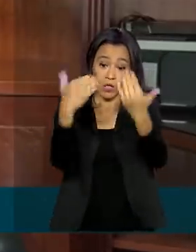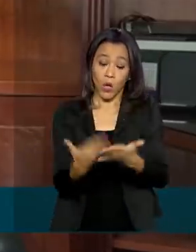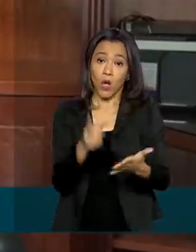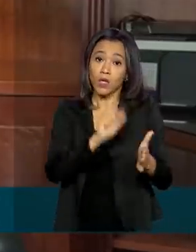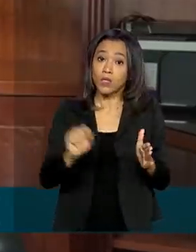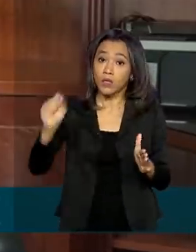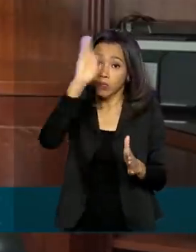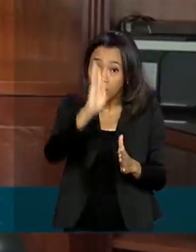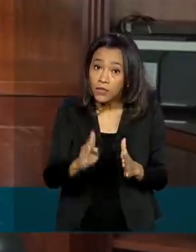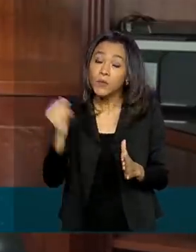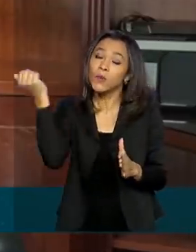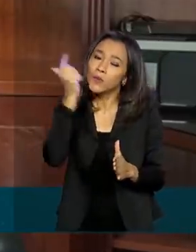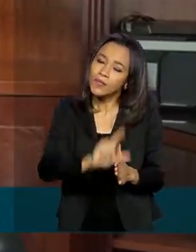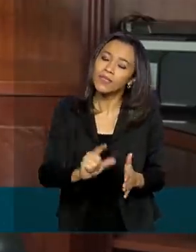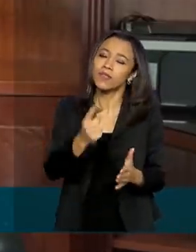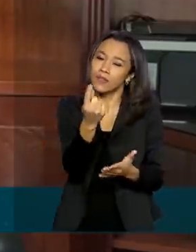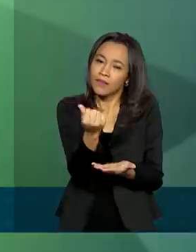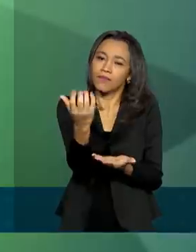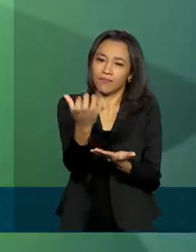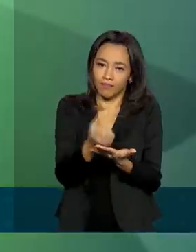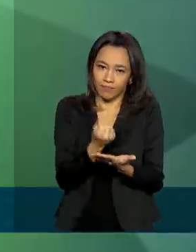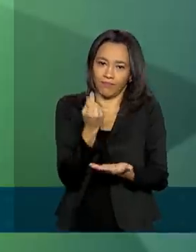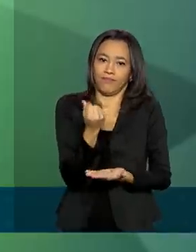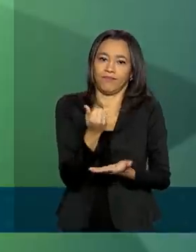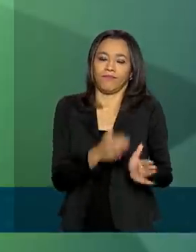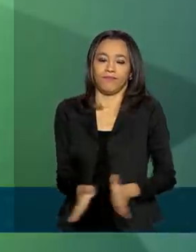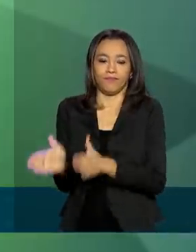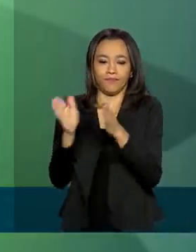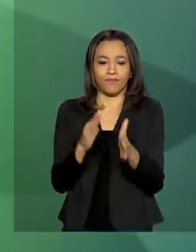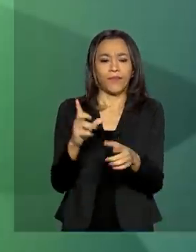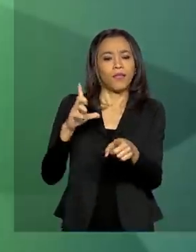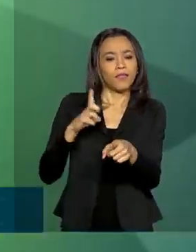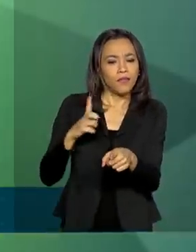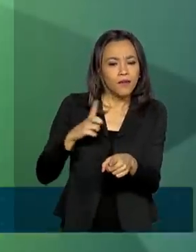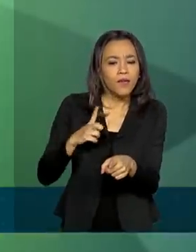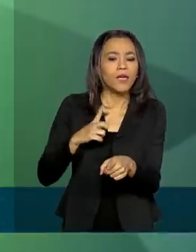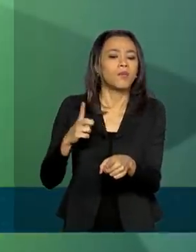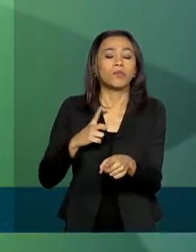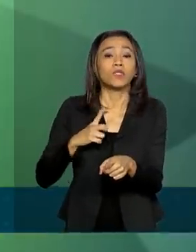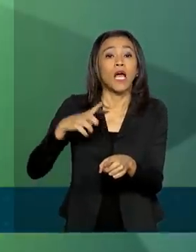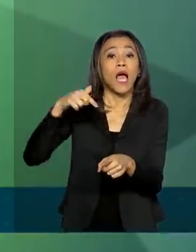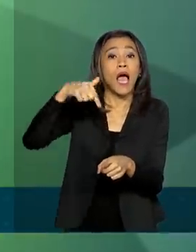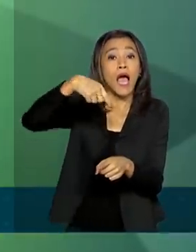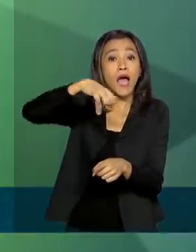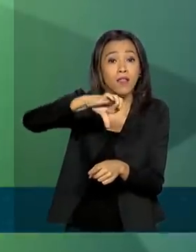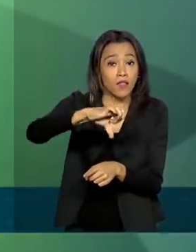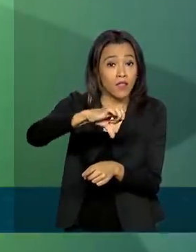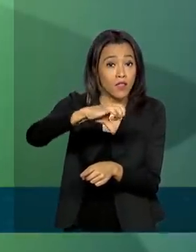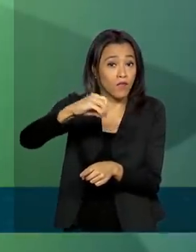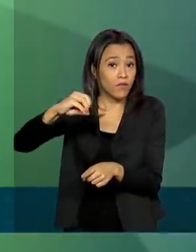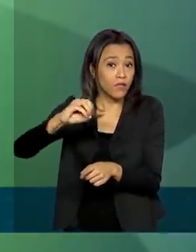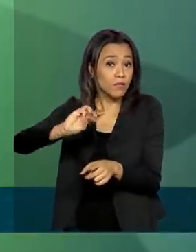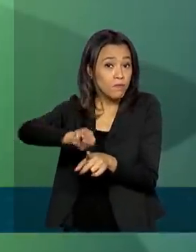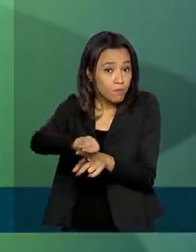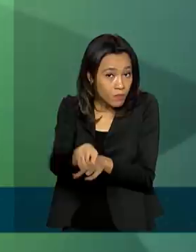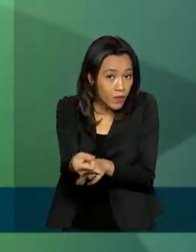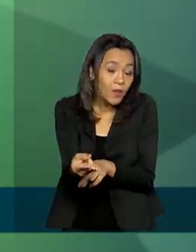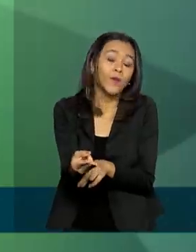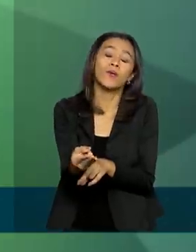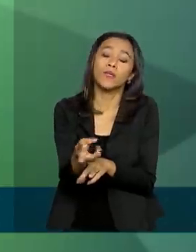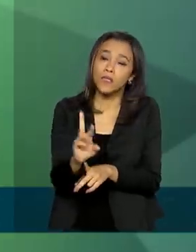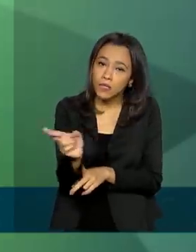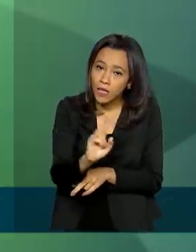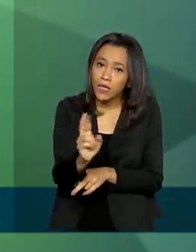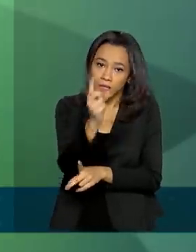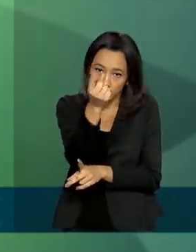sejam contempladas com esses recursos. Ainda temos possibilidade de chegar a 900 milhões de reais para